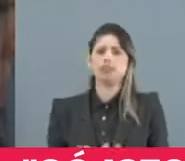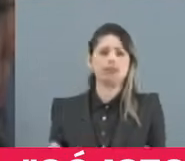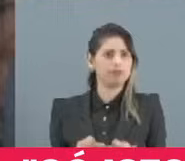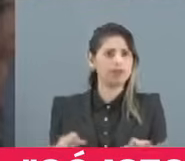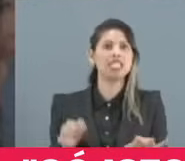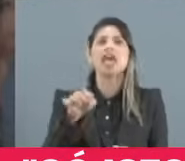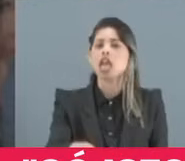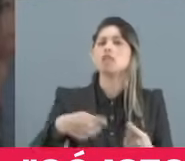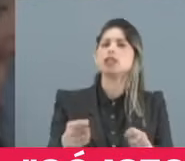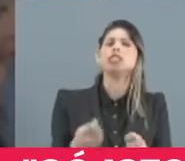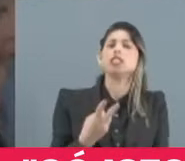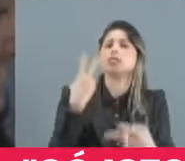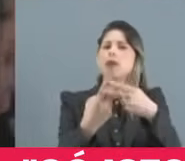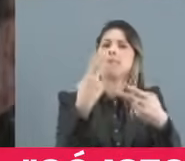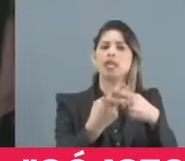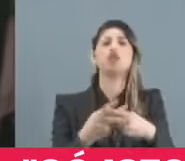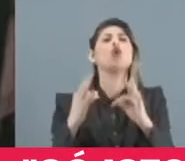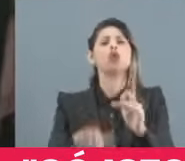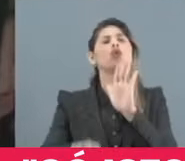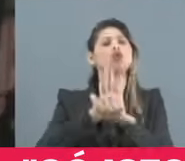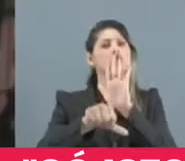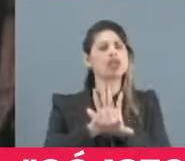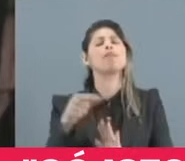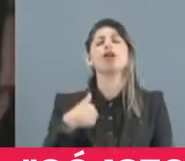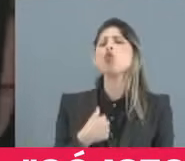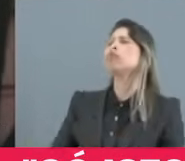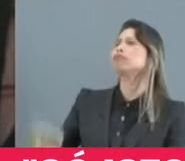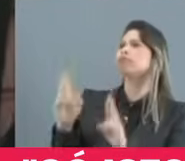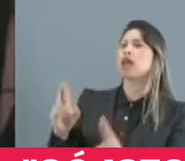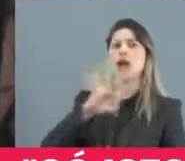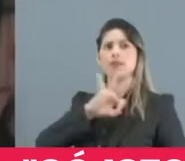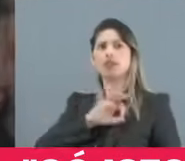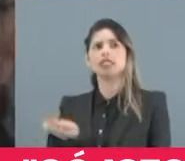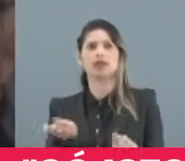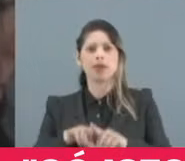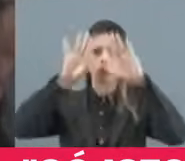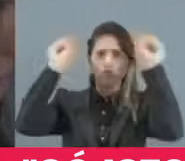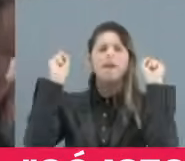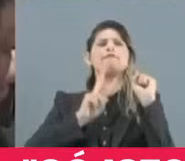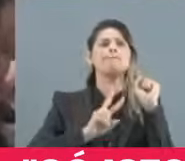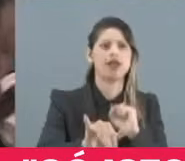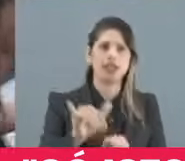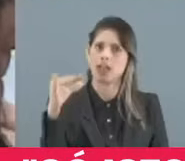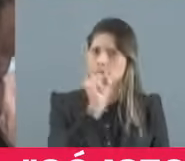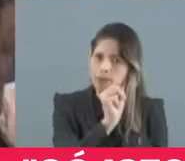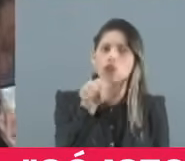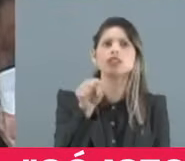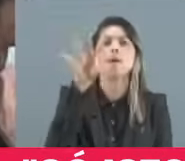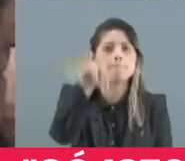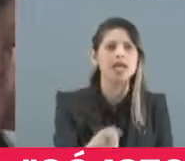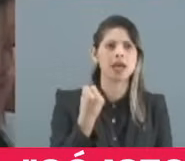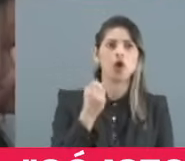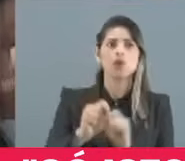que ele tem que ser responsabilizado por todos esses crimes. E eu espero que a Polícia Federal, o Poder Judiciário, vá efetivamente buscar